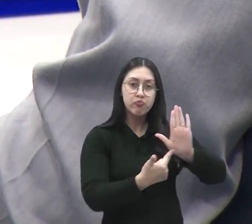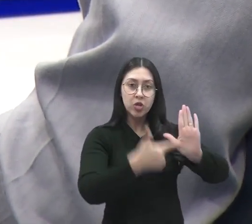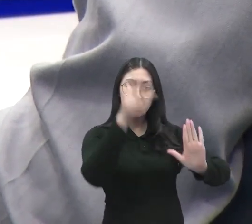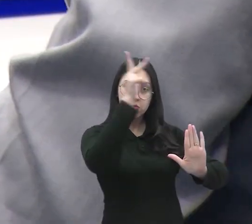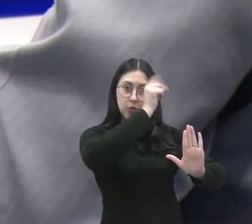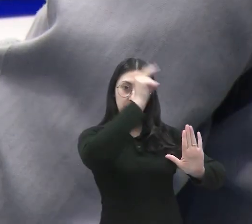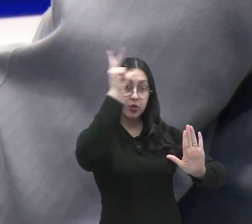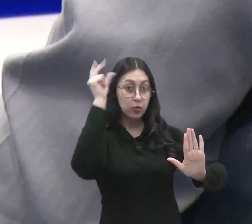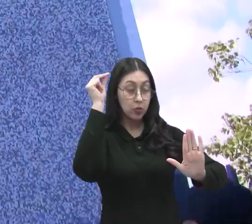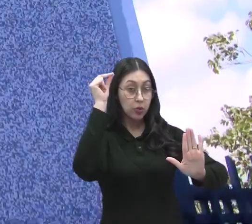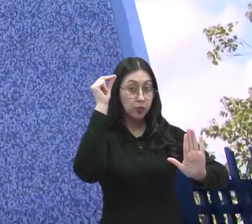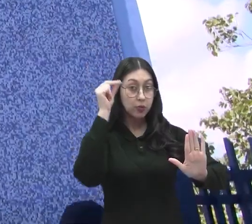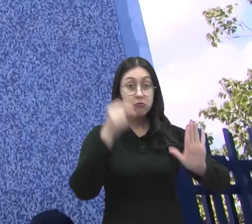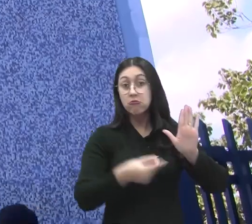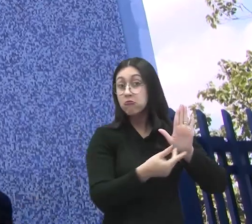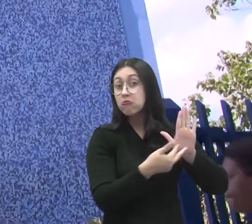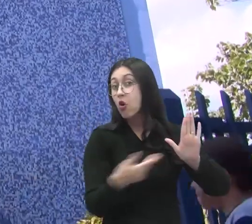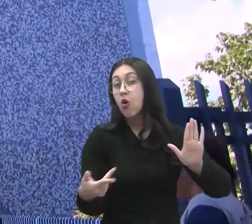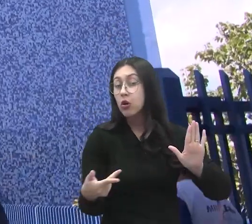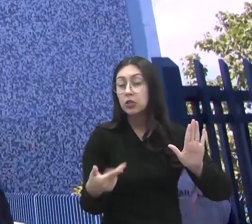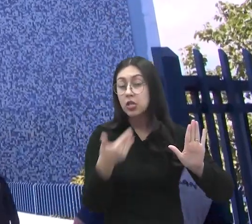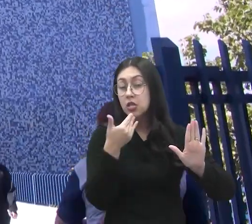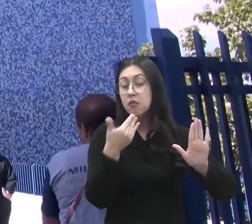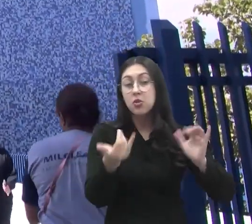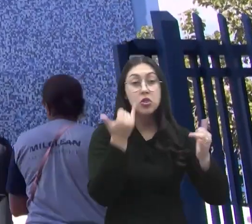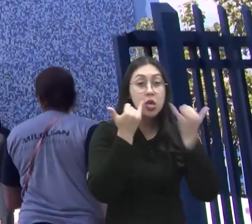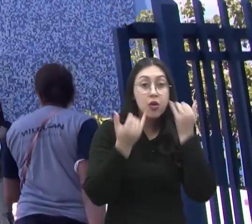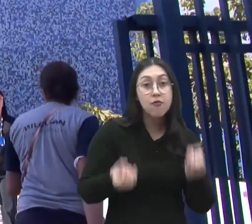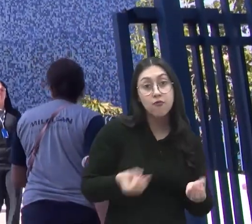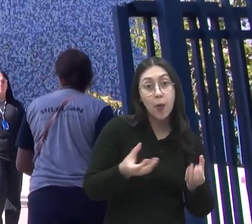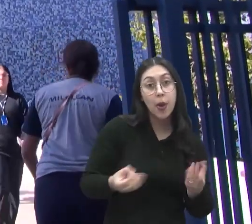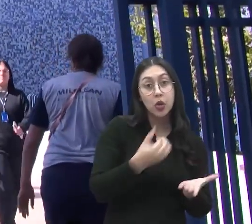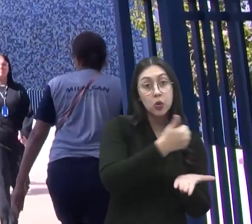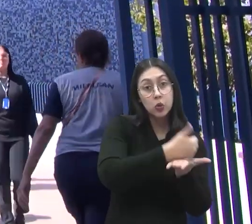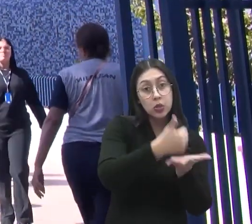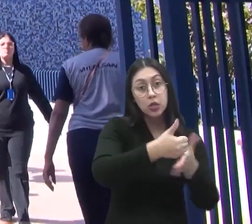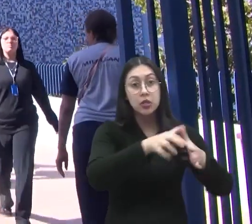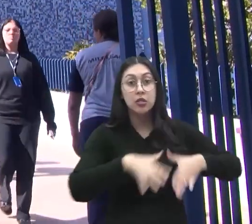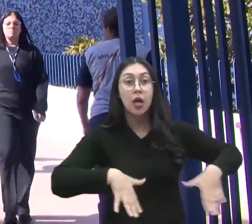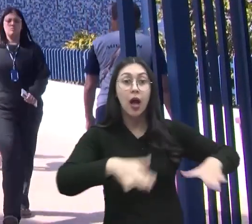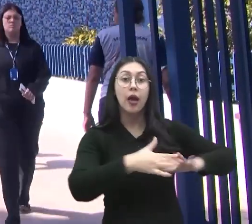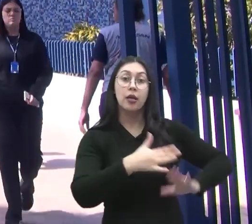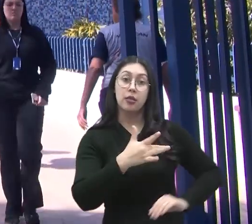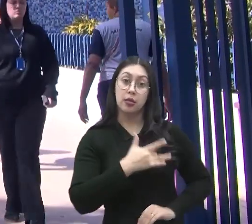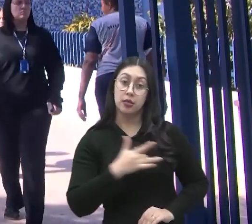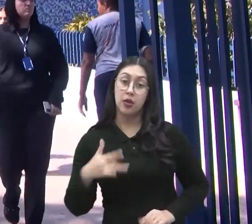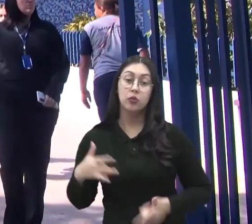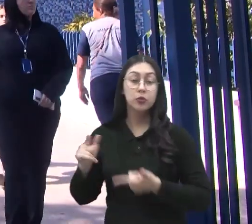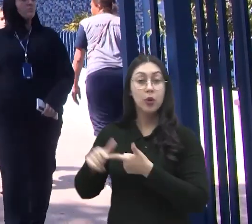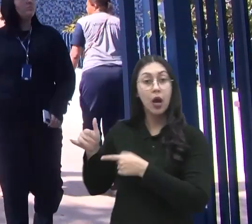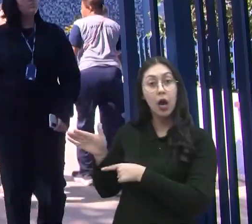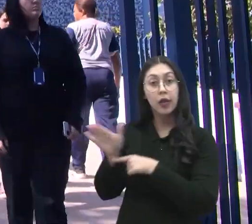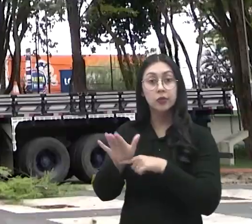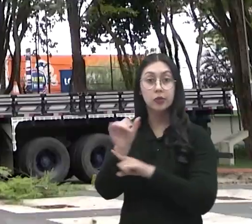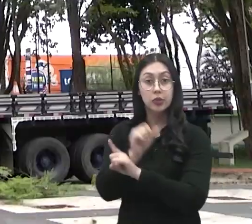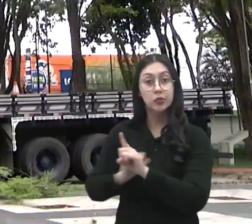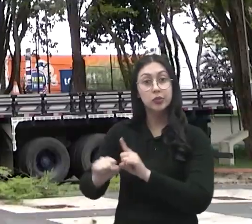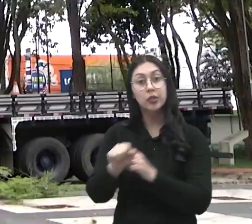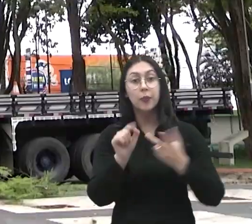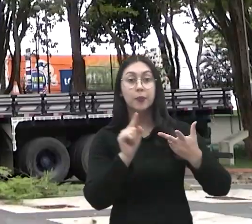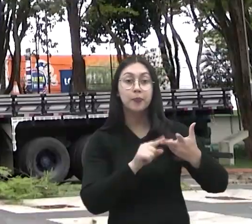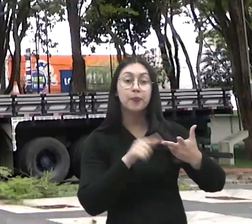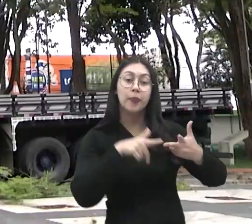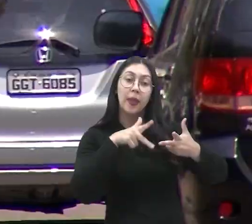poder público. Eram solicitações de informações sobre contratos nas áreas da saúde, assistência social,